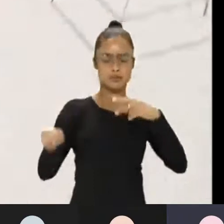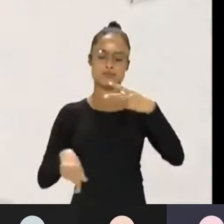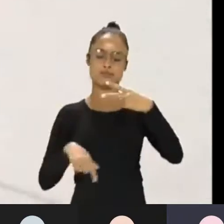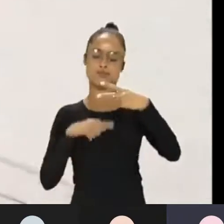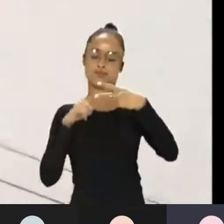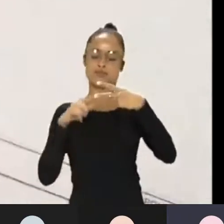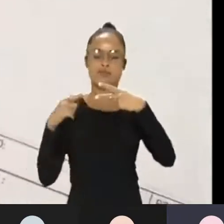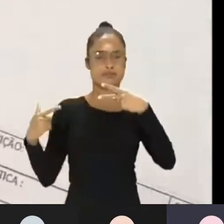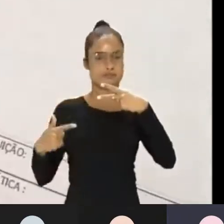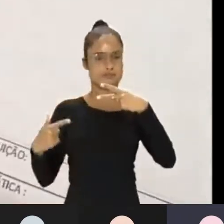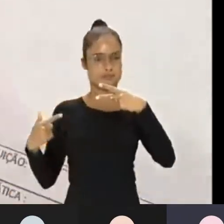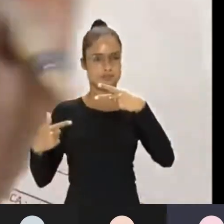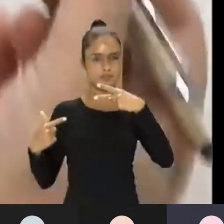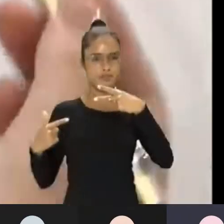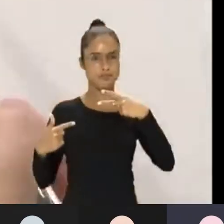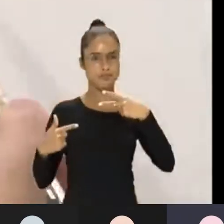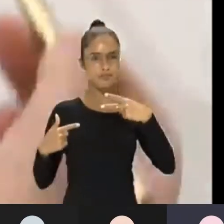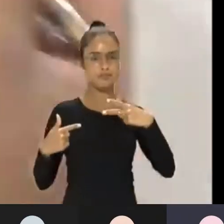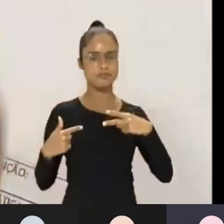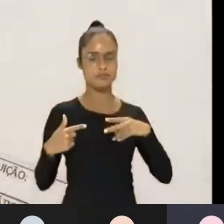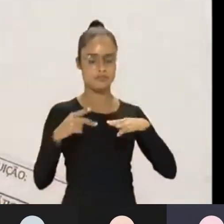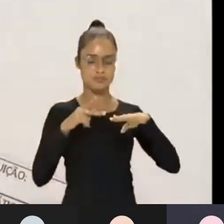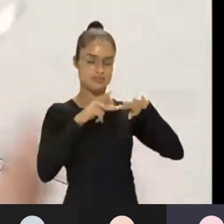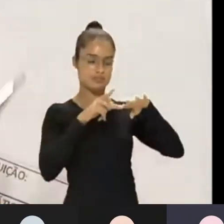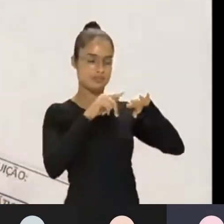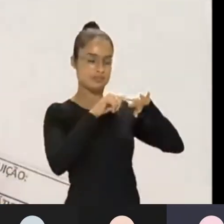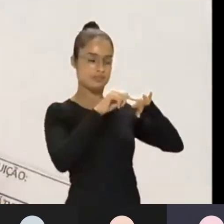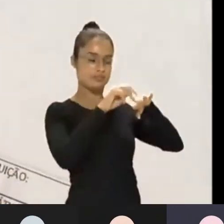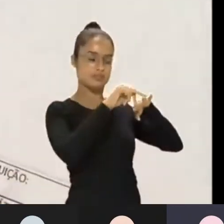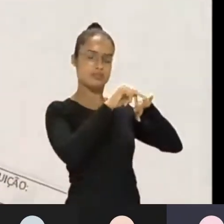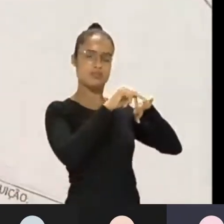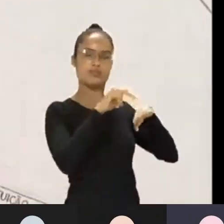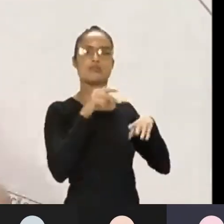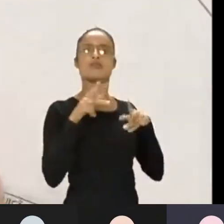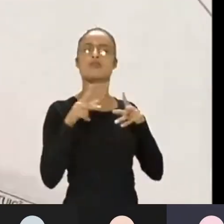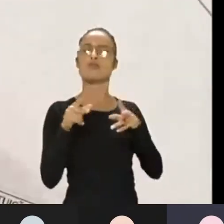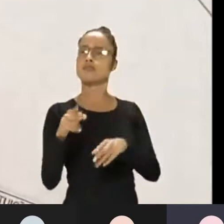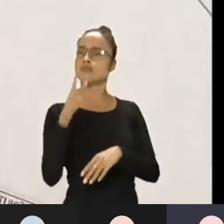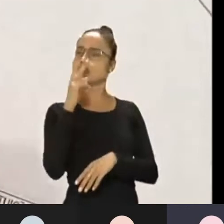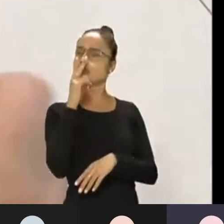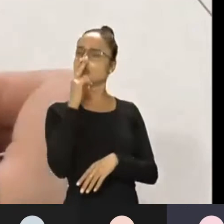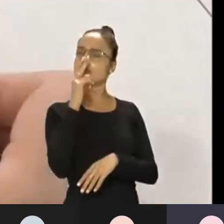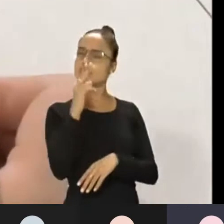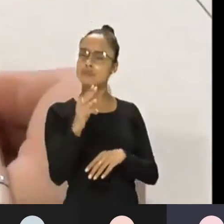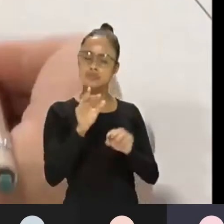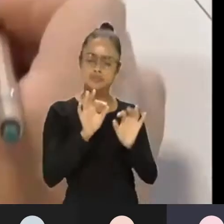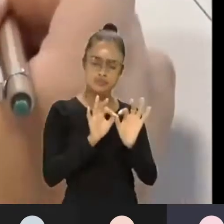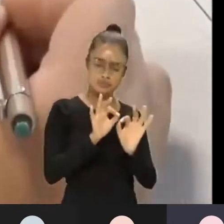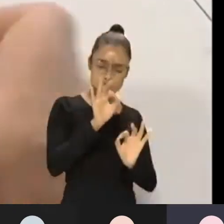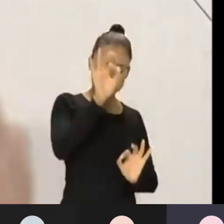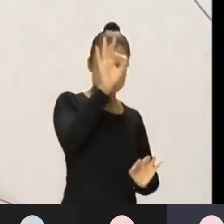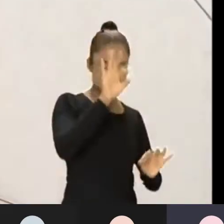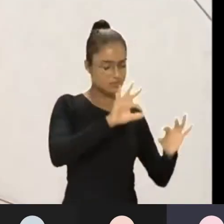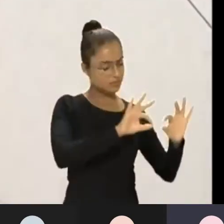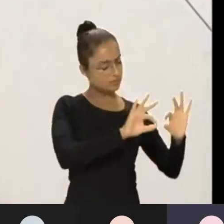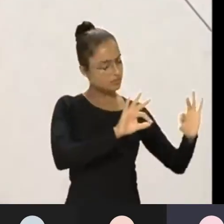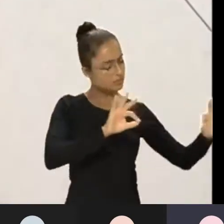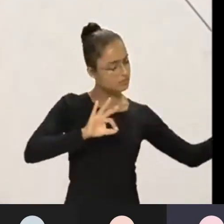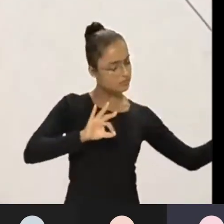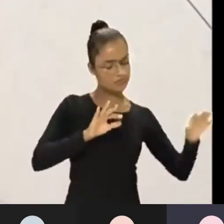logo abaixo. Ele é muito similar ao primeiro, inclusive as medidas de comprimento, de